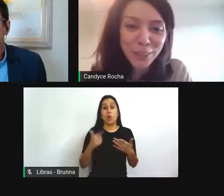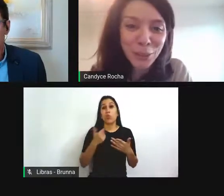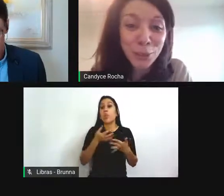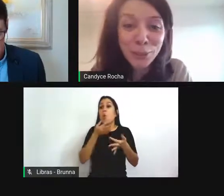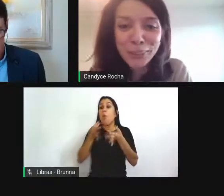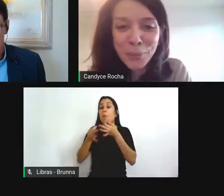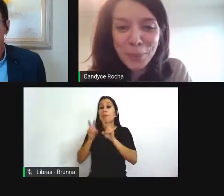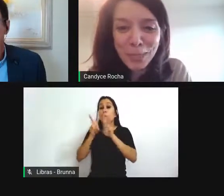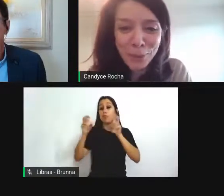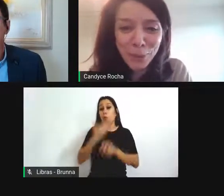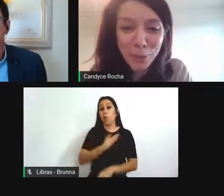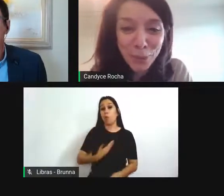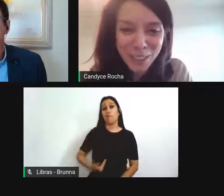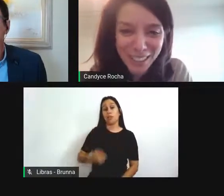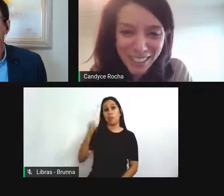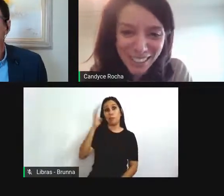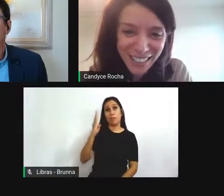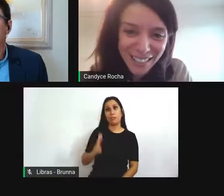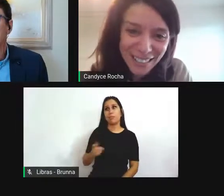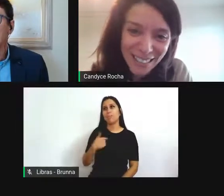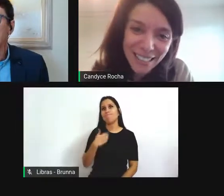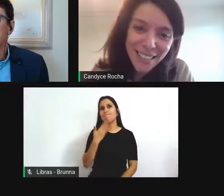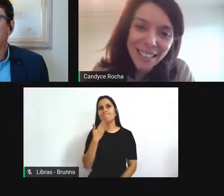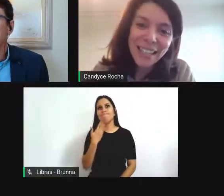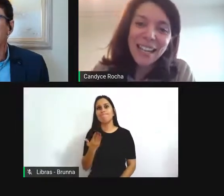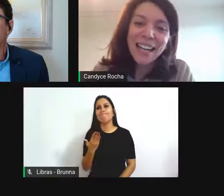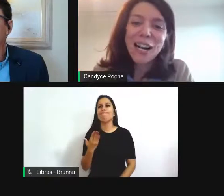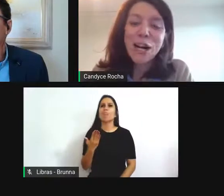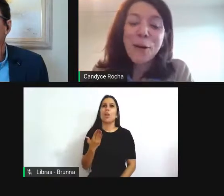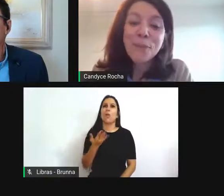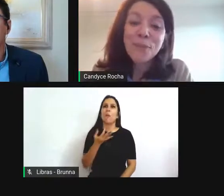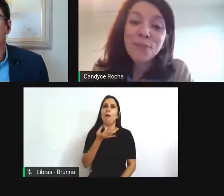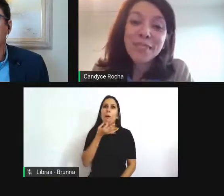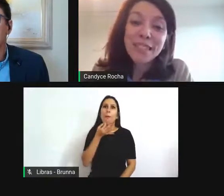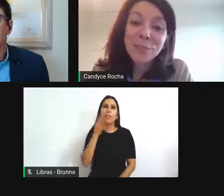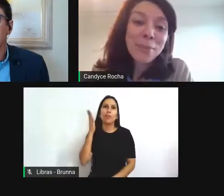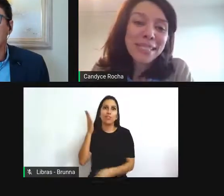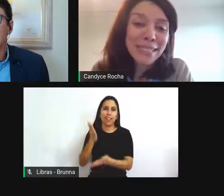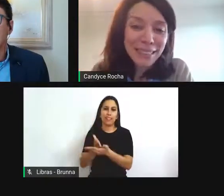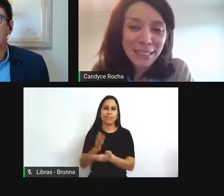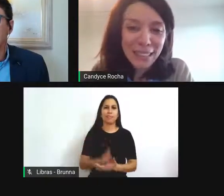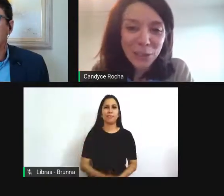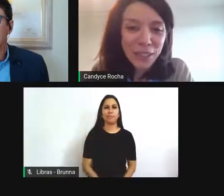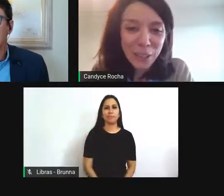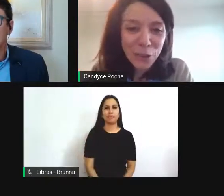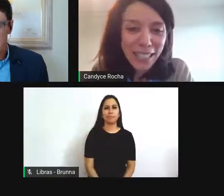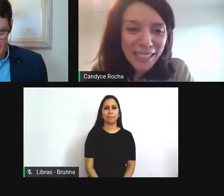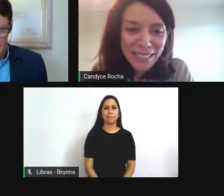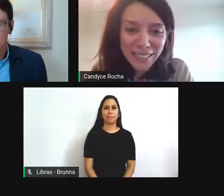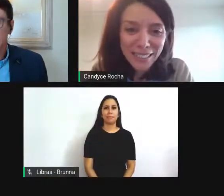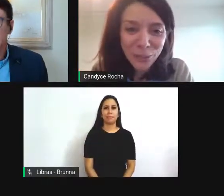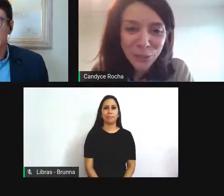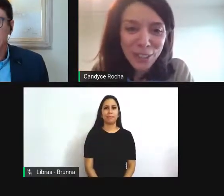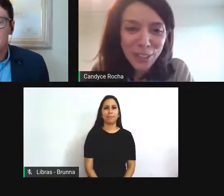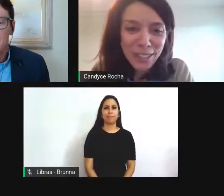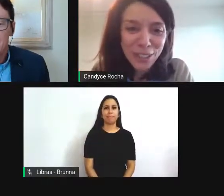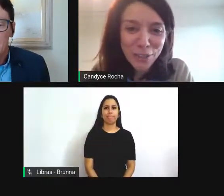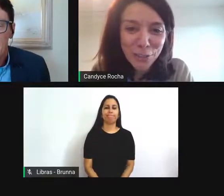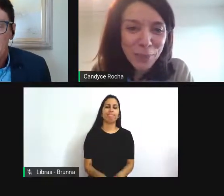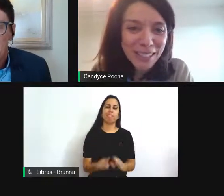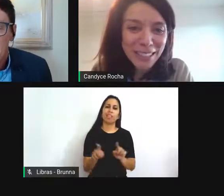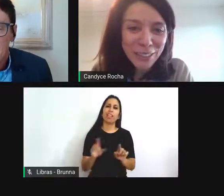governo brasileiro, como não tem opinião sobre política direta. Mas é claro que reconhece